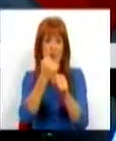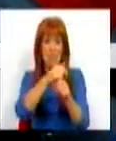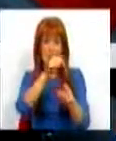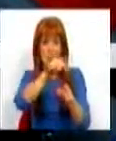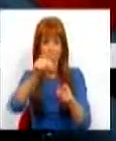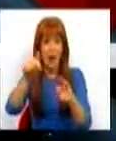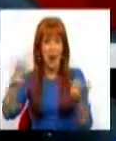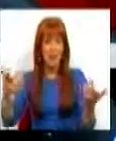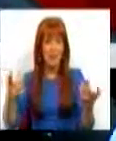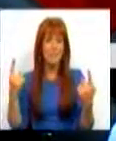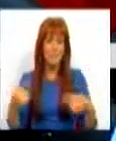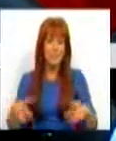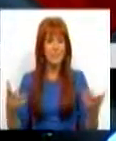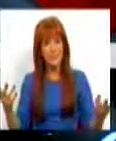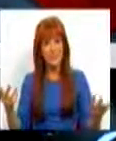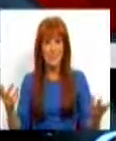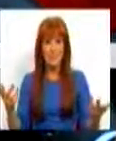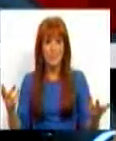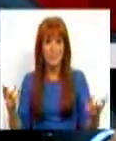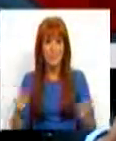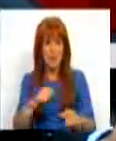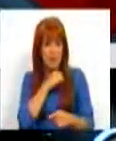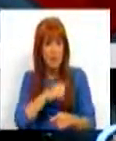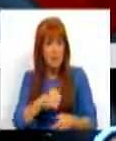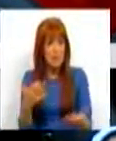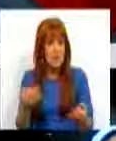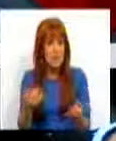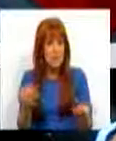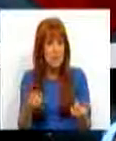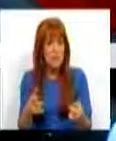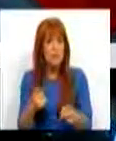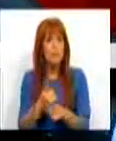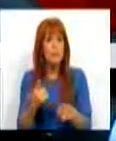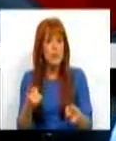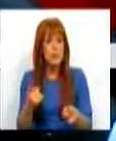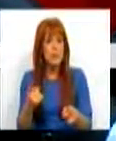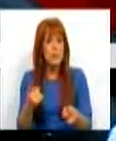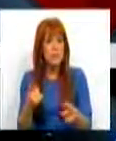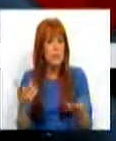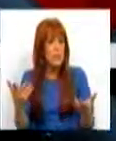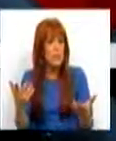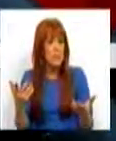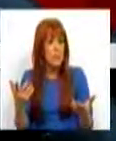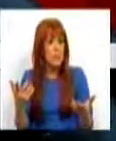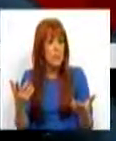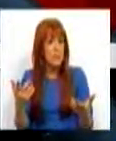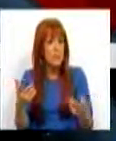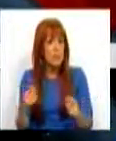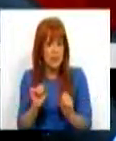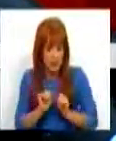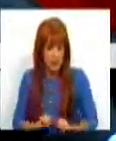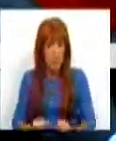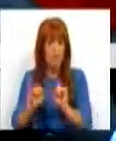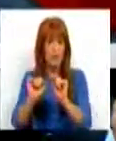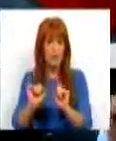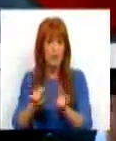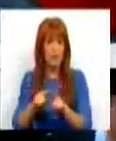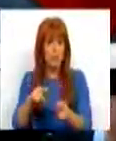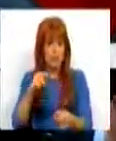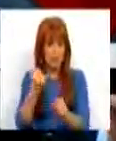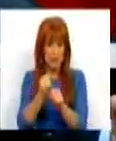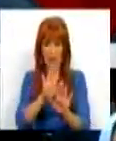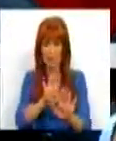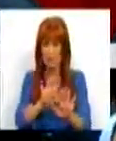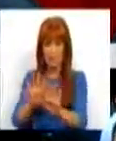valores muito dispares. Portanto, era basicamente estas questões que gostaria de lhe colocar, porque